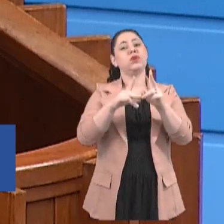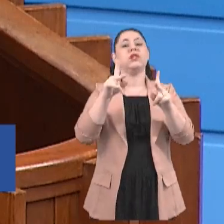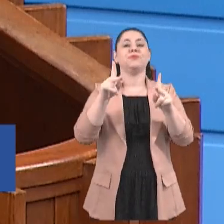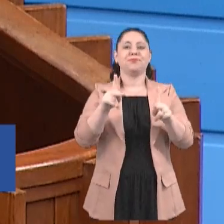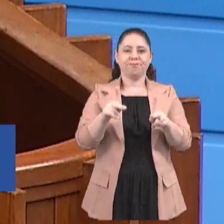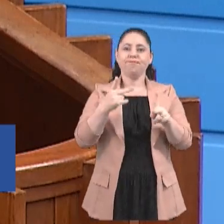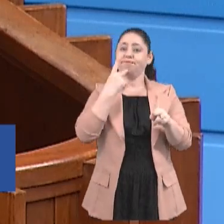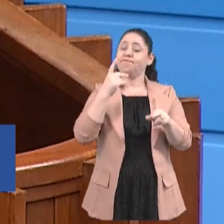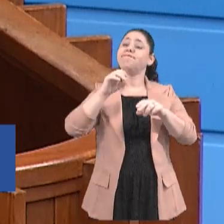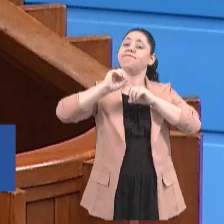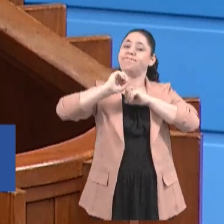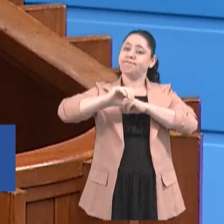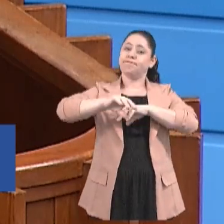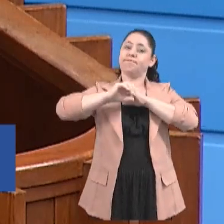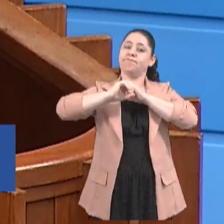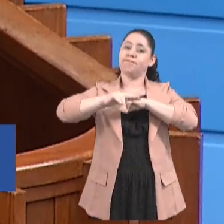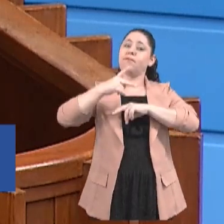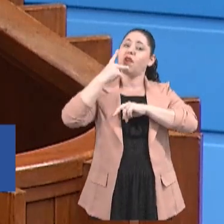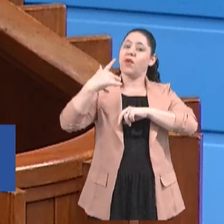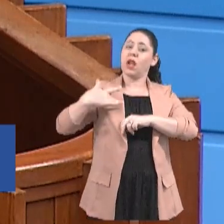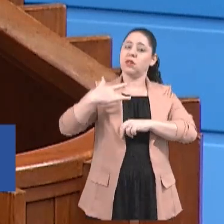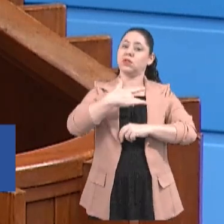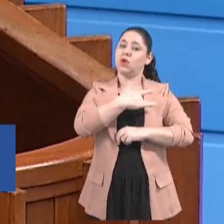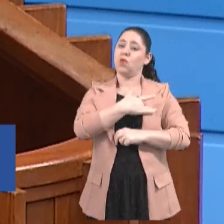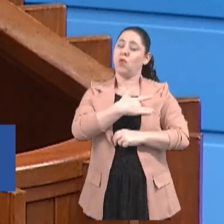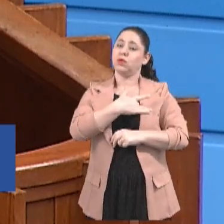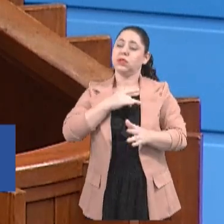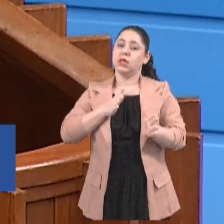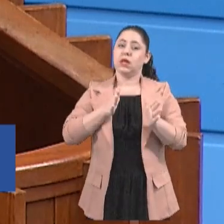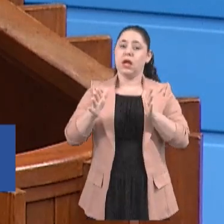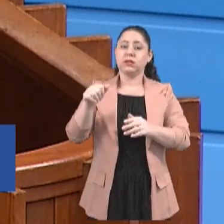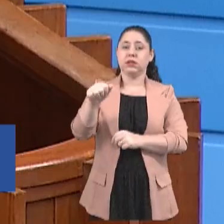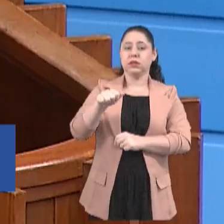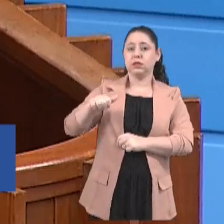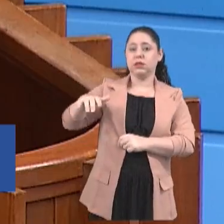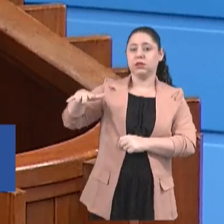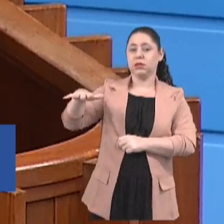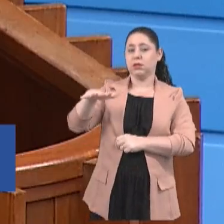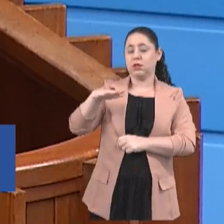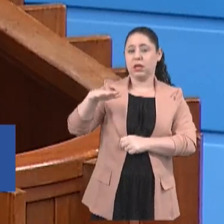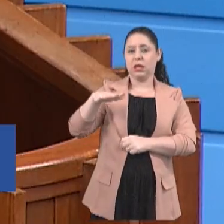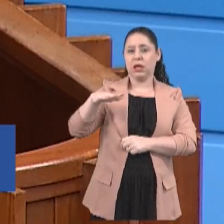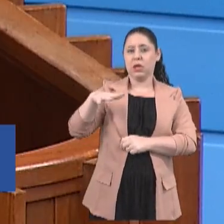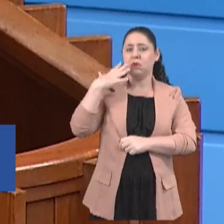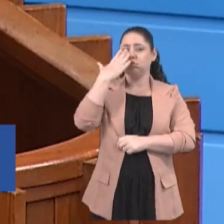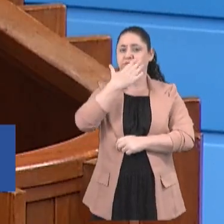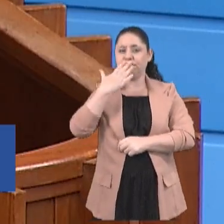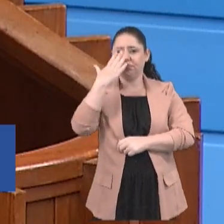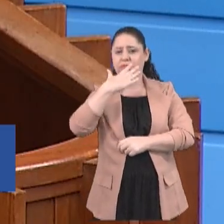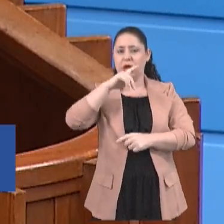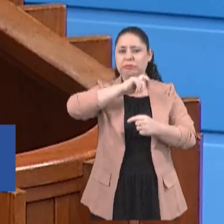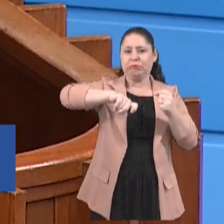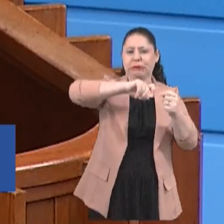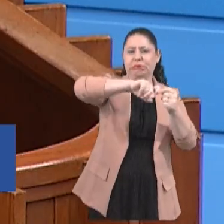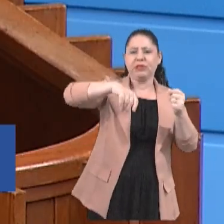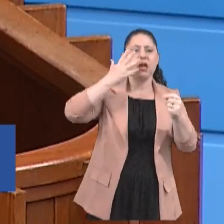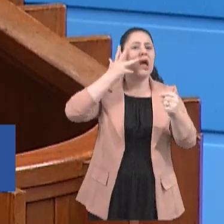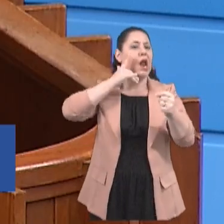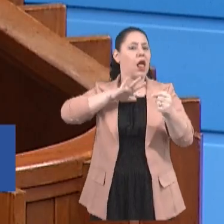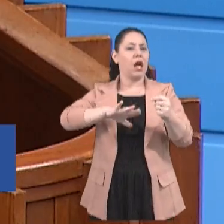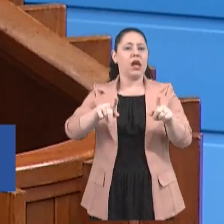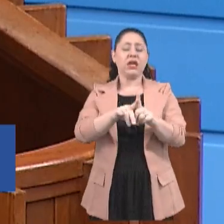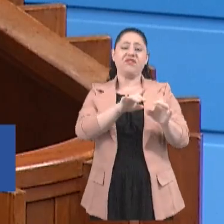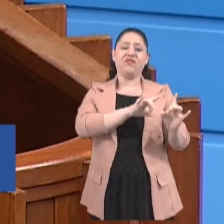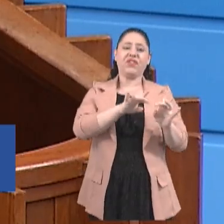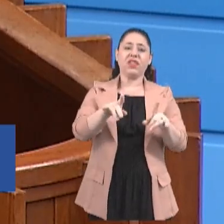pública, a gente fala de educação, a gente fala de saúde, de assistência social, de prostituição infantil.